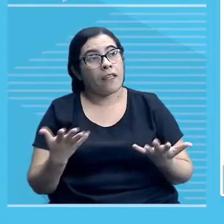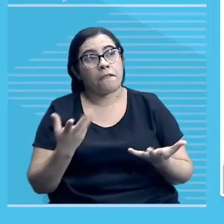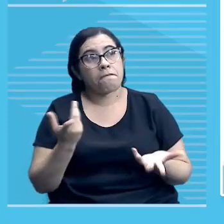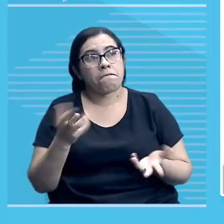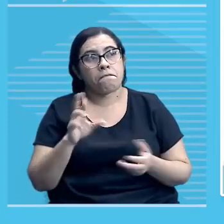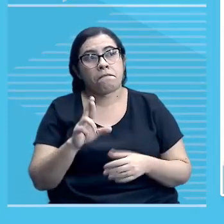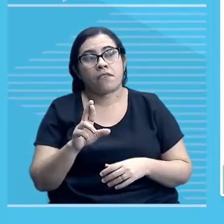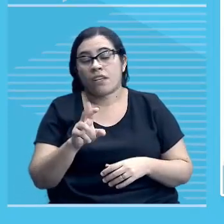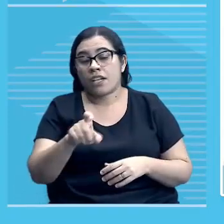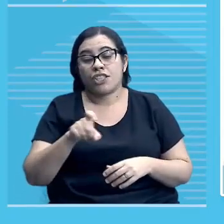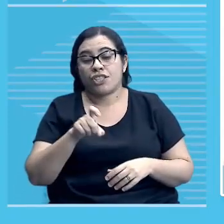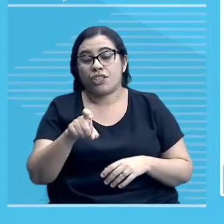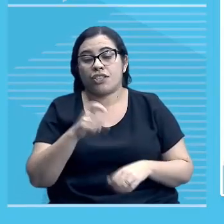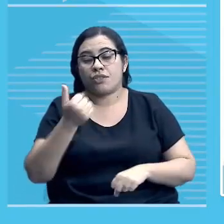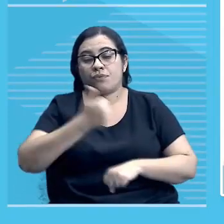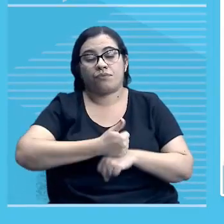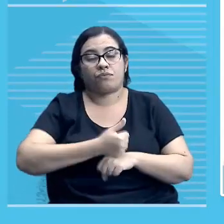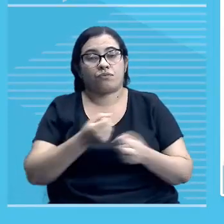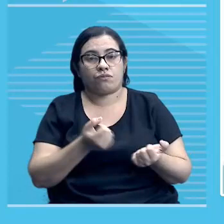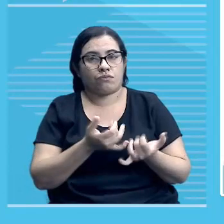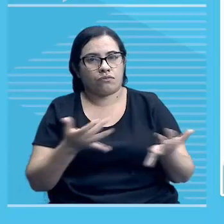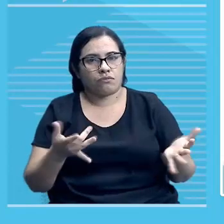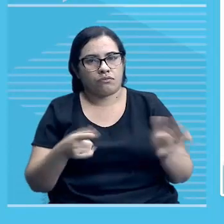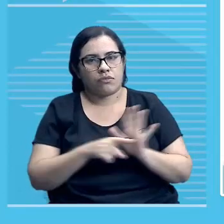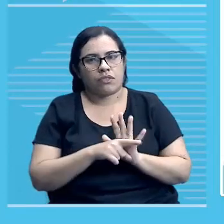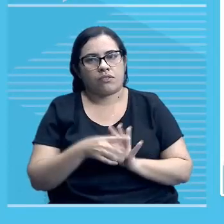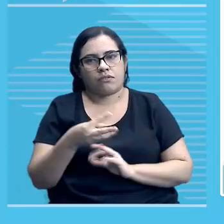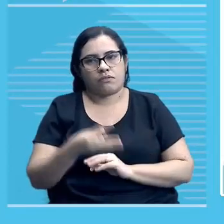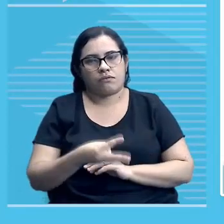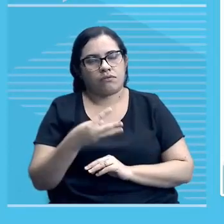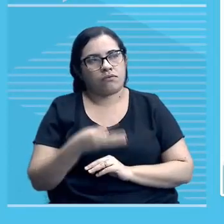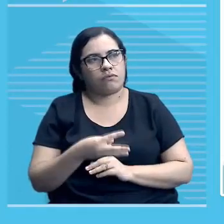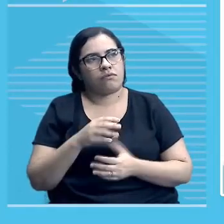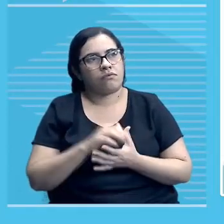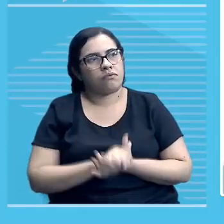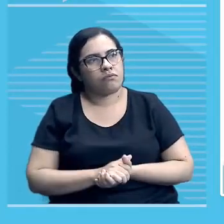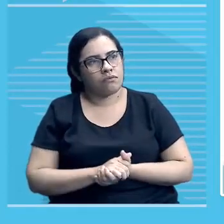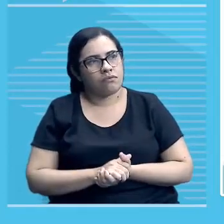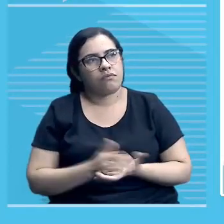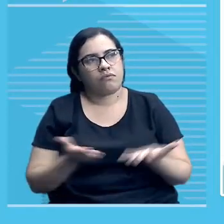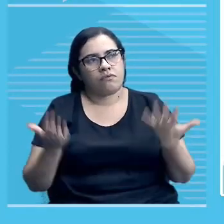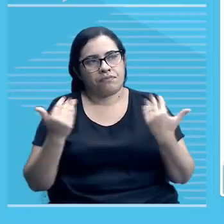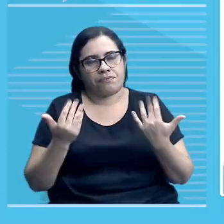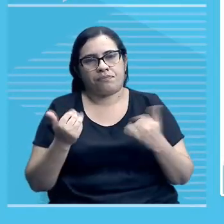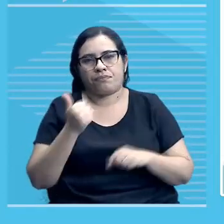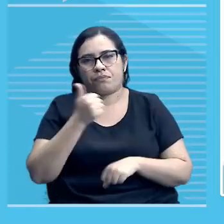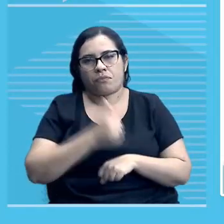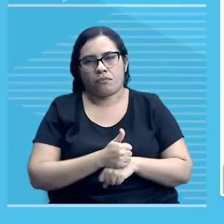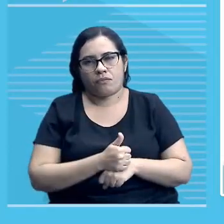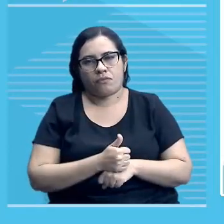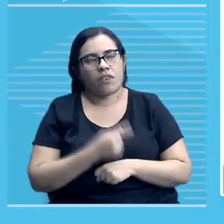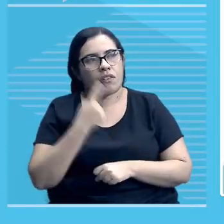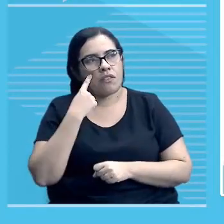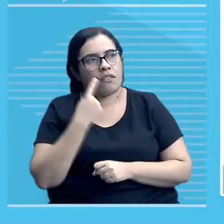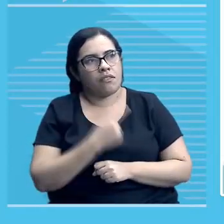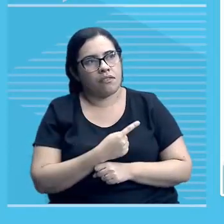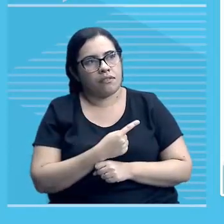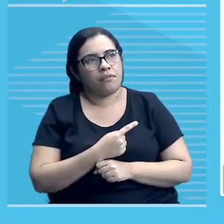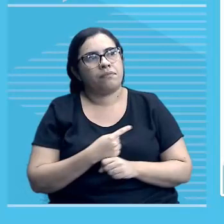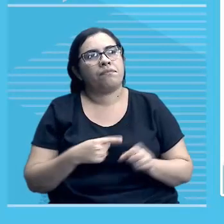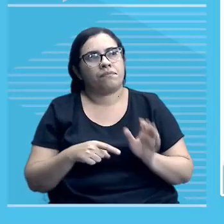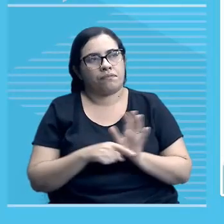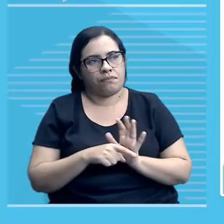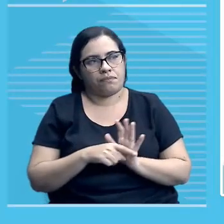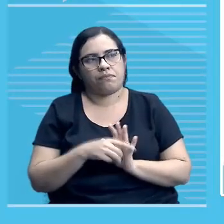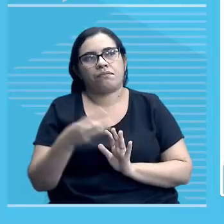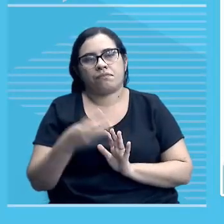equação, nós vamos substituir ele por menos 3. Bora lá, substituir ele. Fica o quê? Menos 3 ao quadrado.